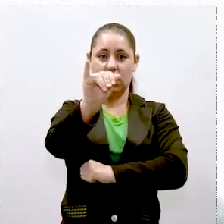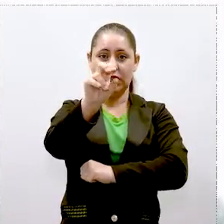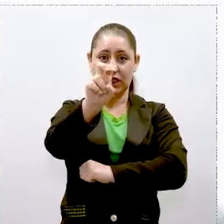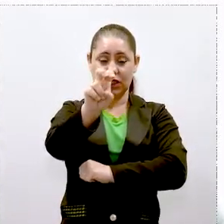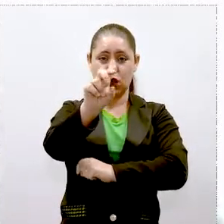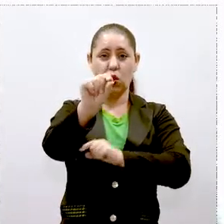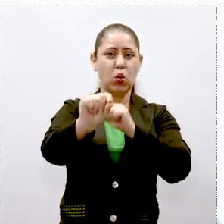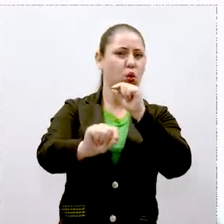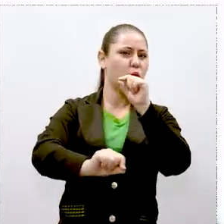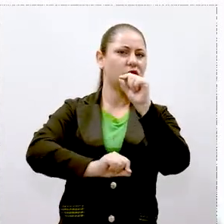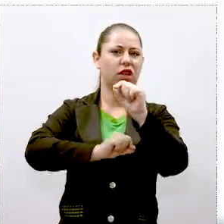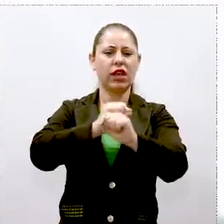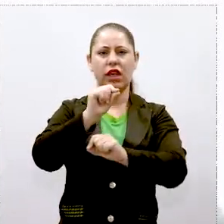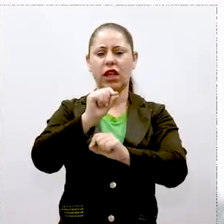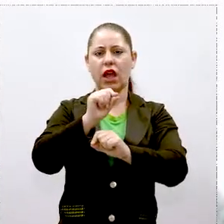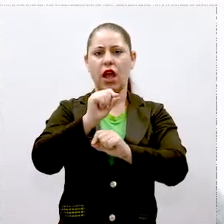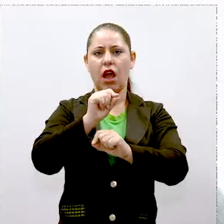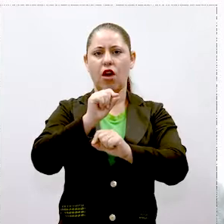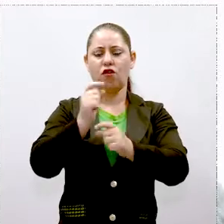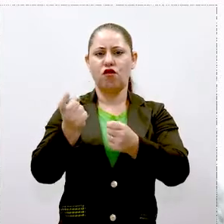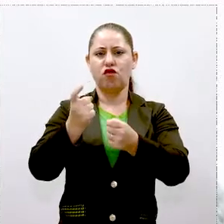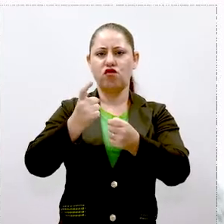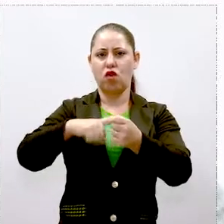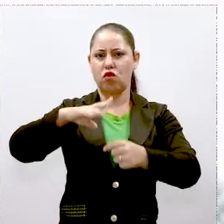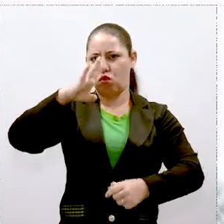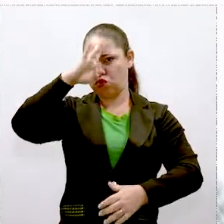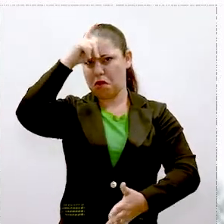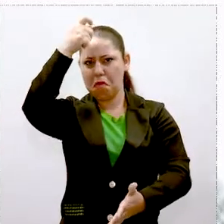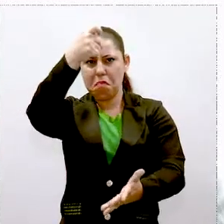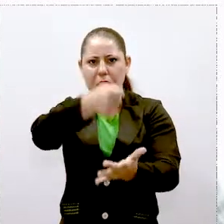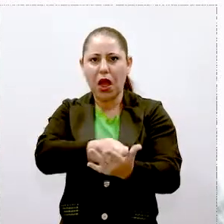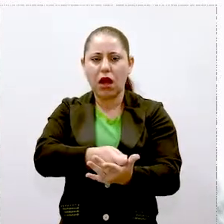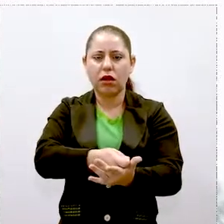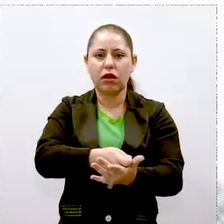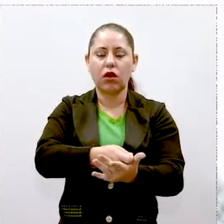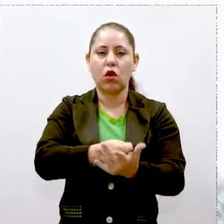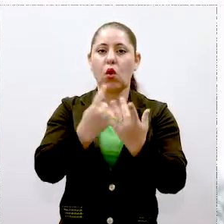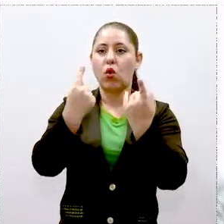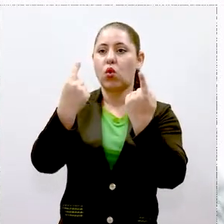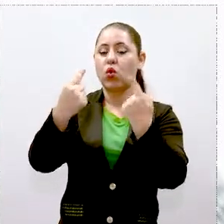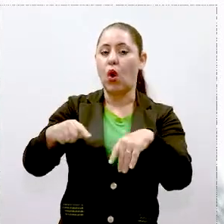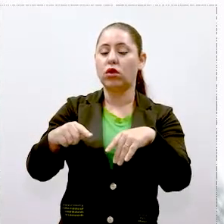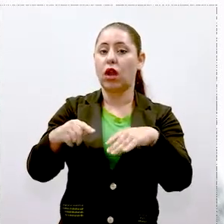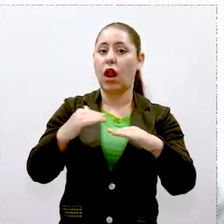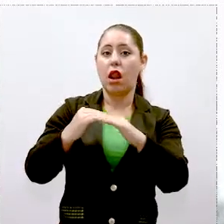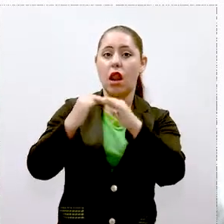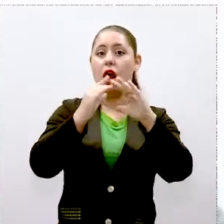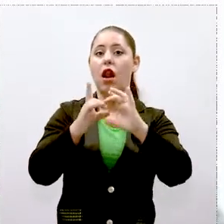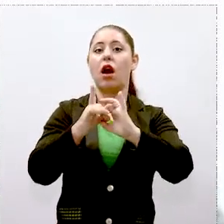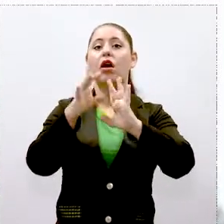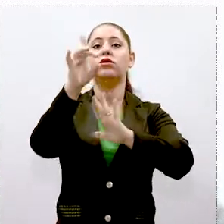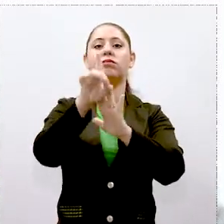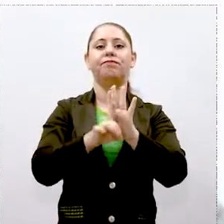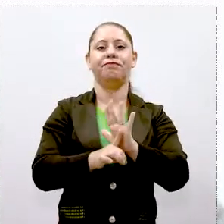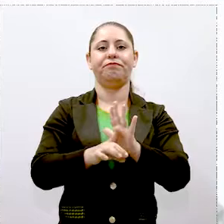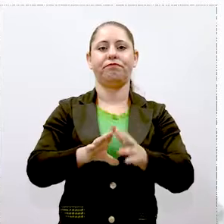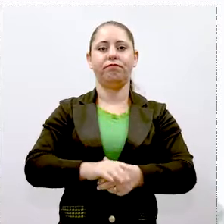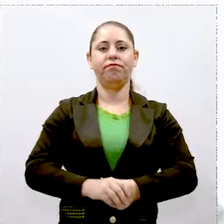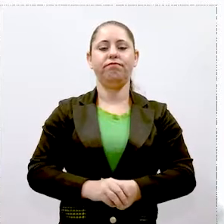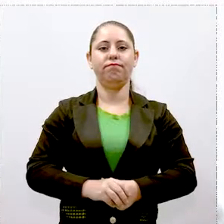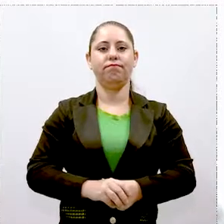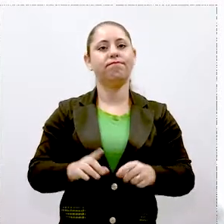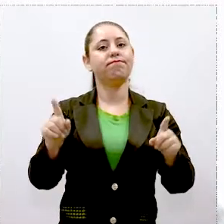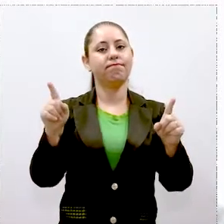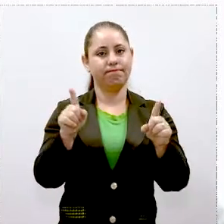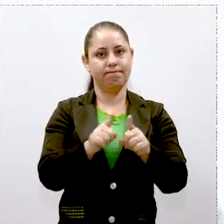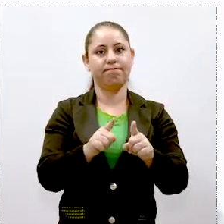de exceção, atentando contra o Estado democrático de direito.